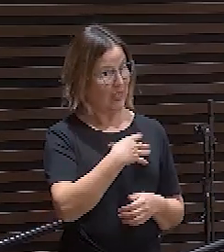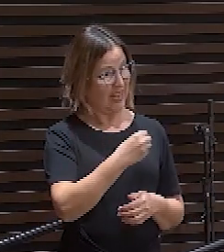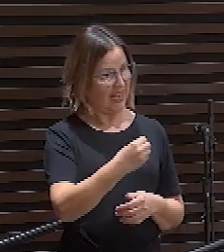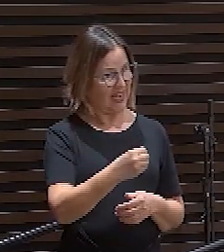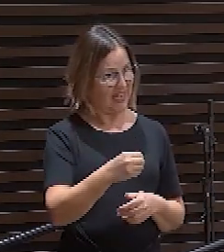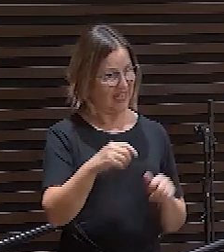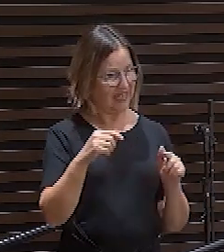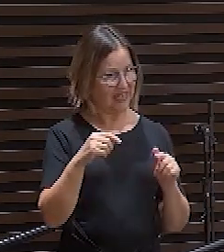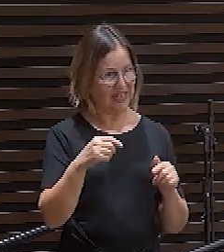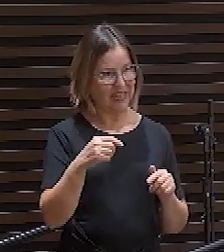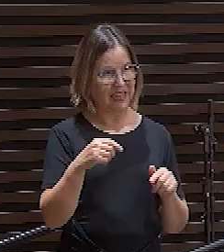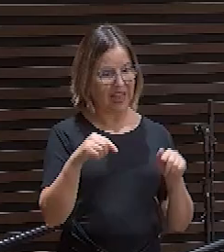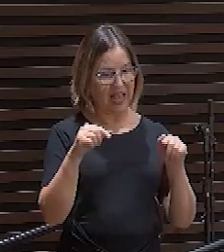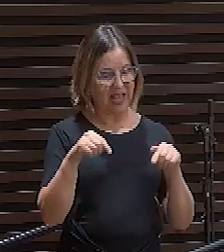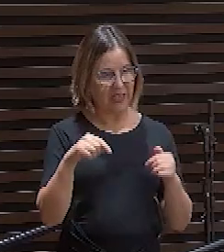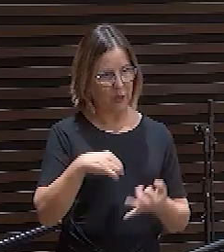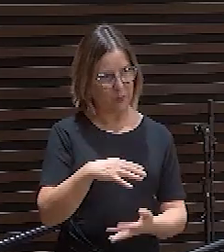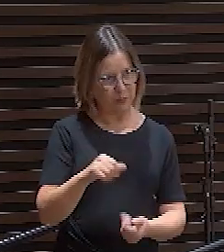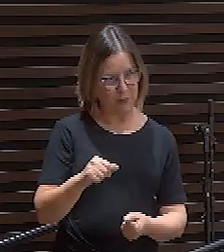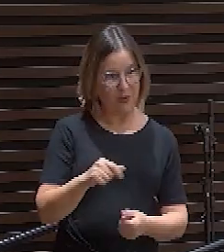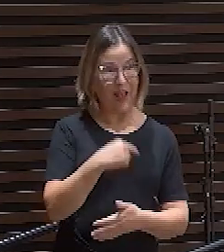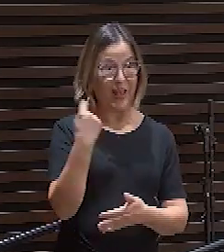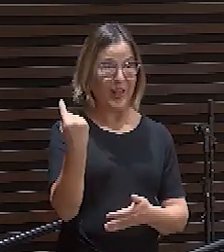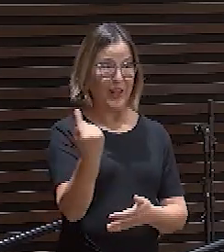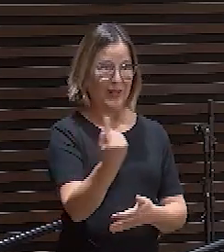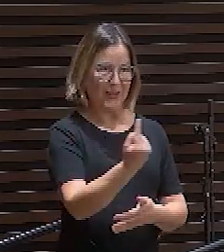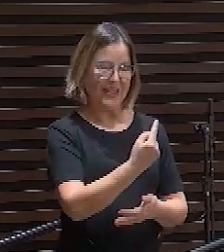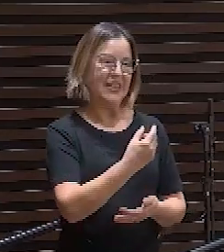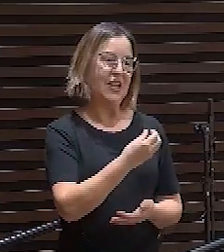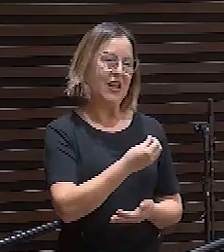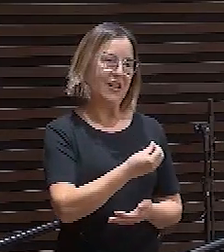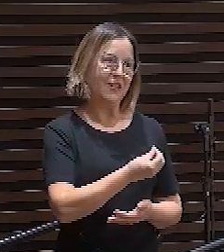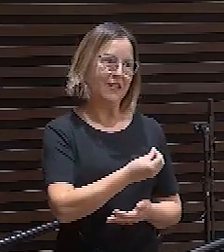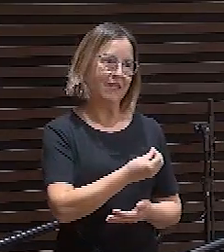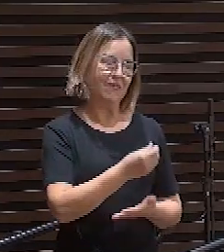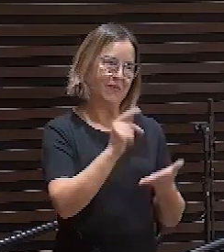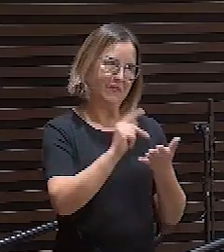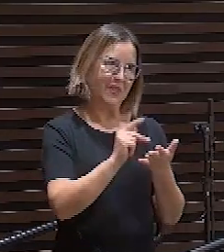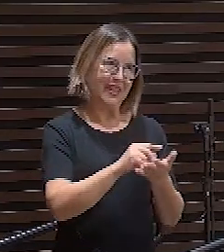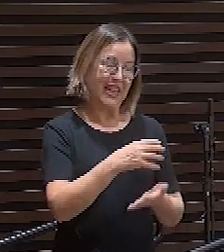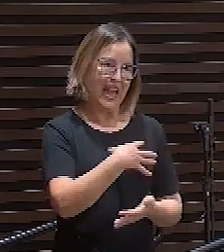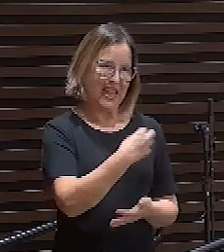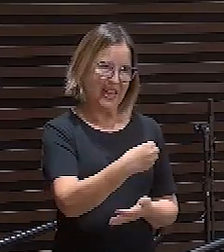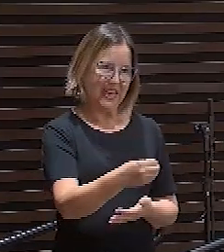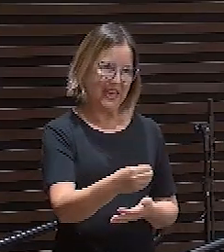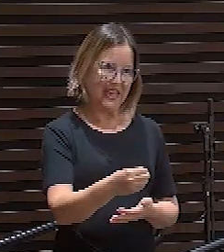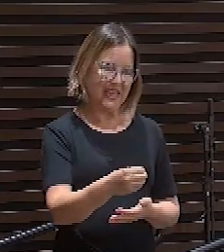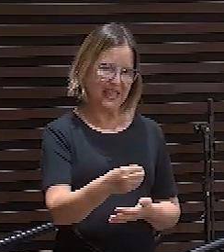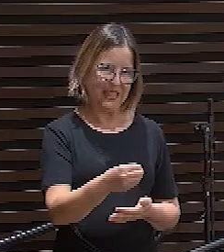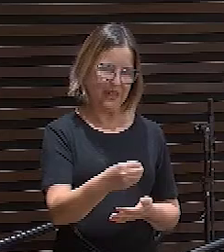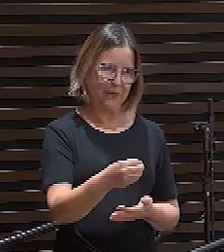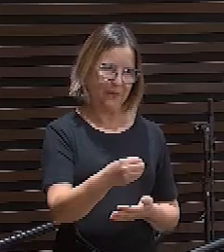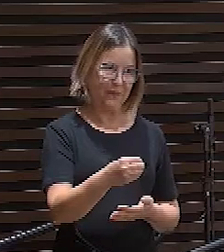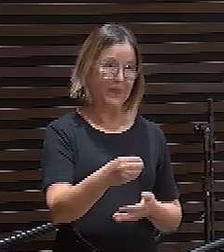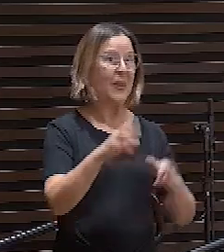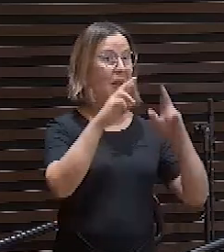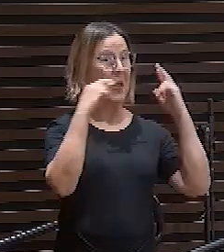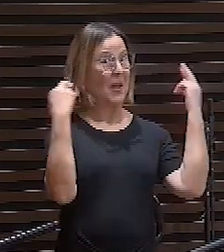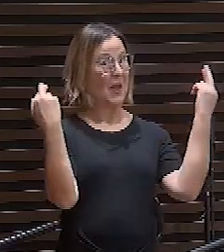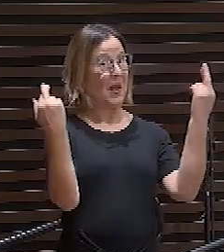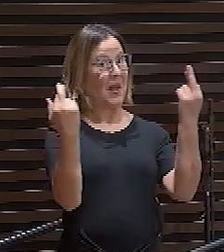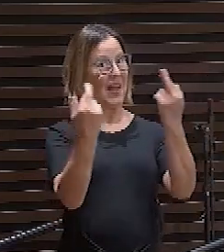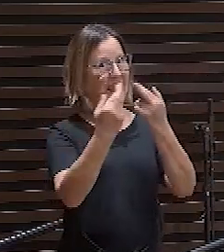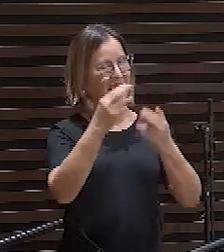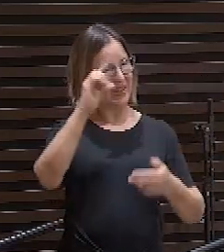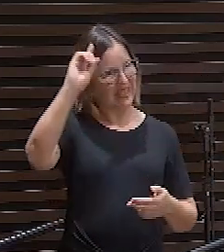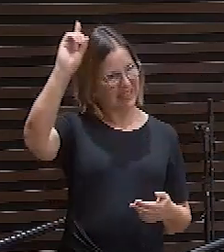11. A nossa verdadeira herança, segundo a palavra, é toda a terra e é o reino de Deus.